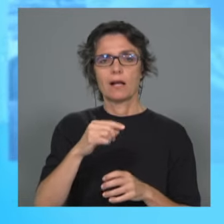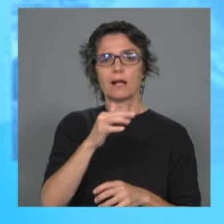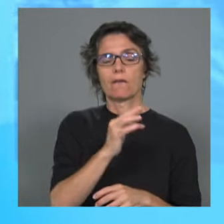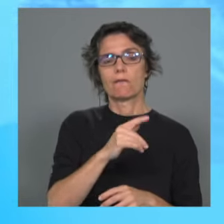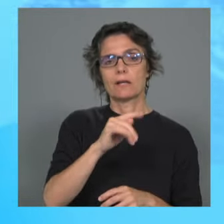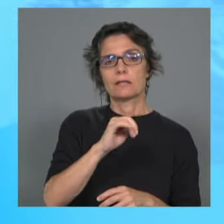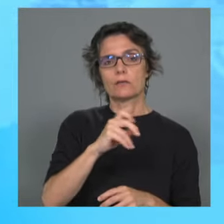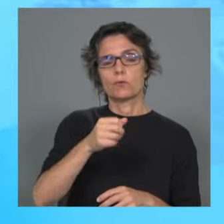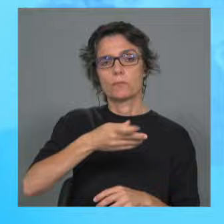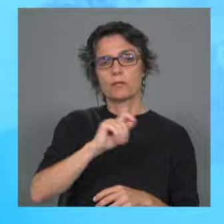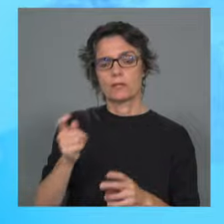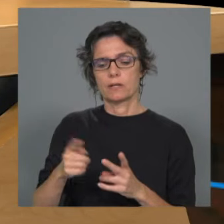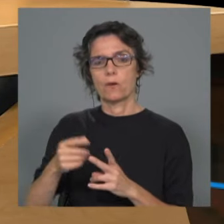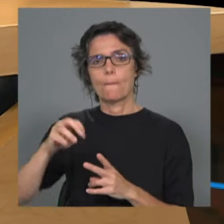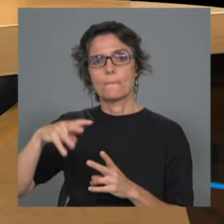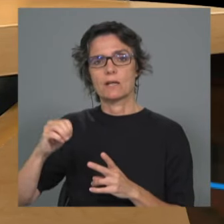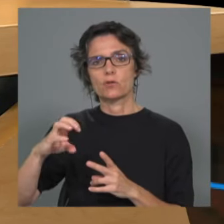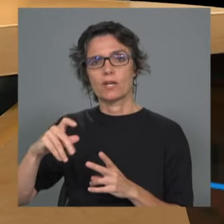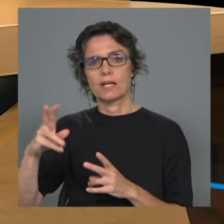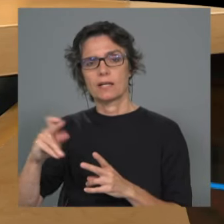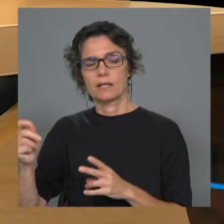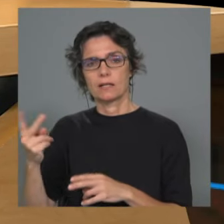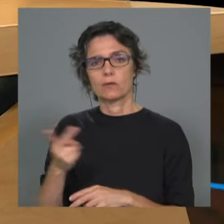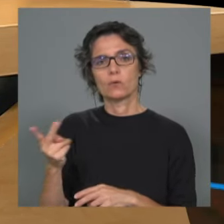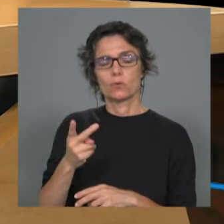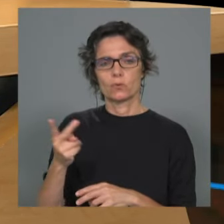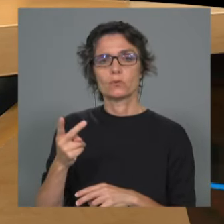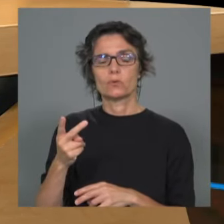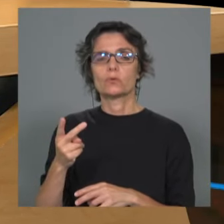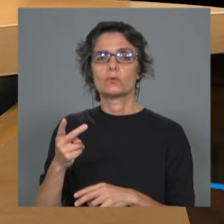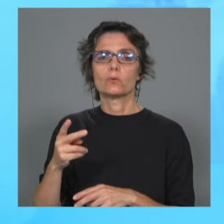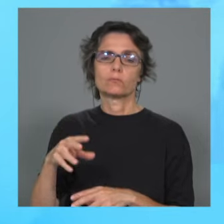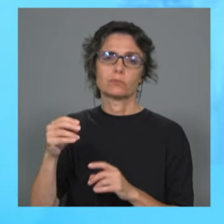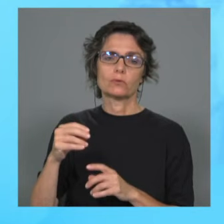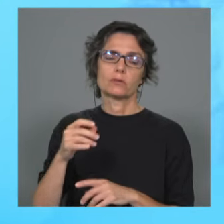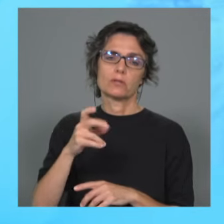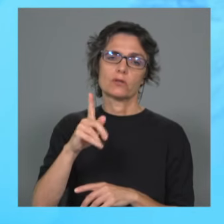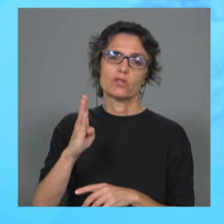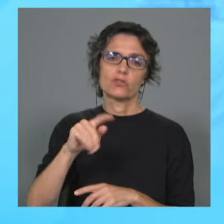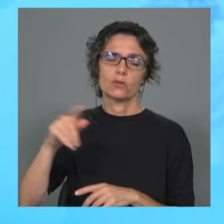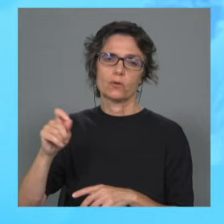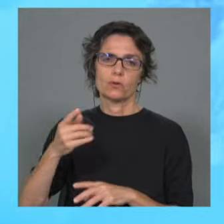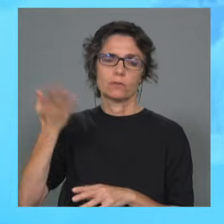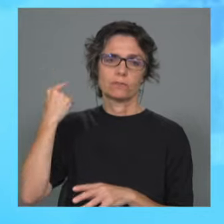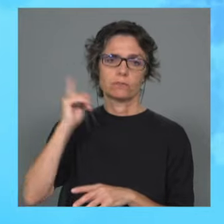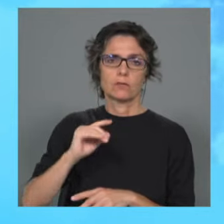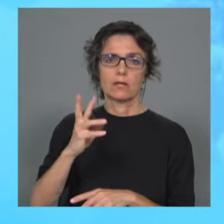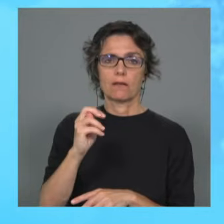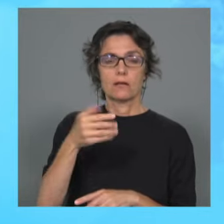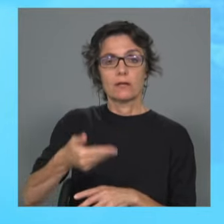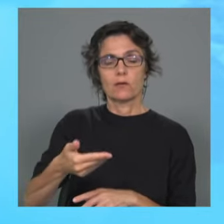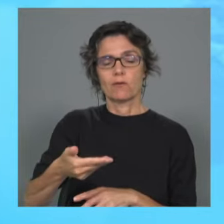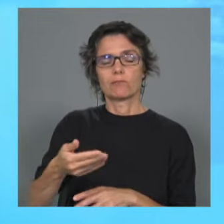e Frei Márcio Carreira. Foram ordenados no Mosteiro dos Jerónimos no passado dia 3 e preparam-se agora para